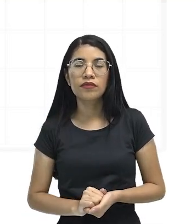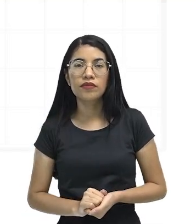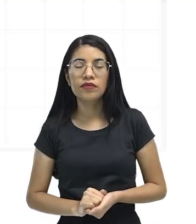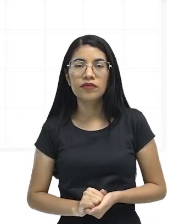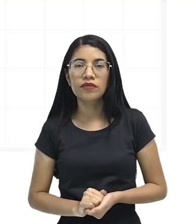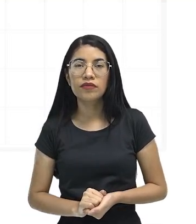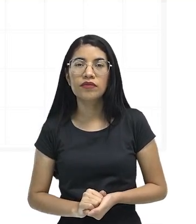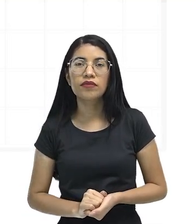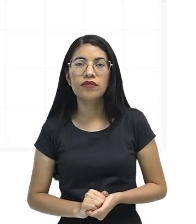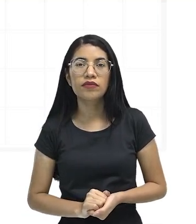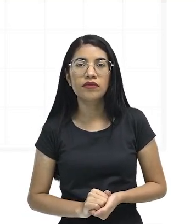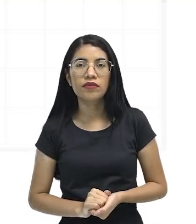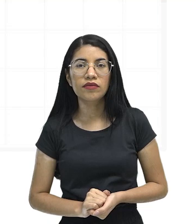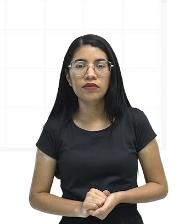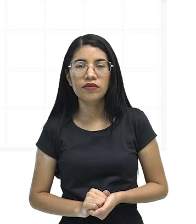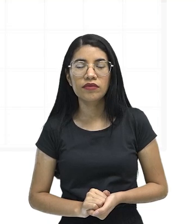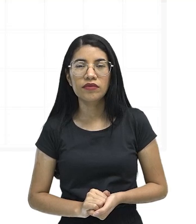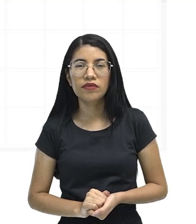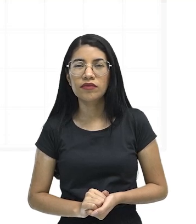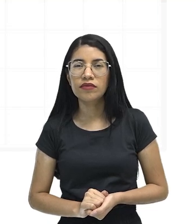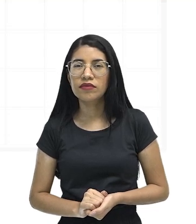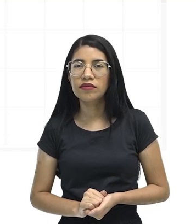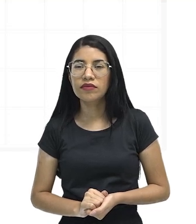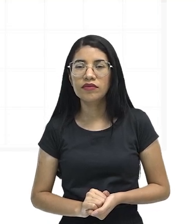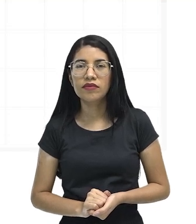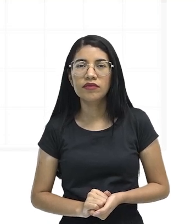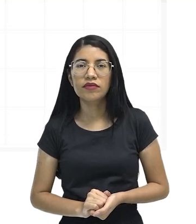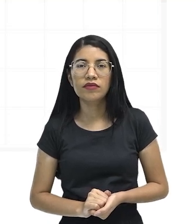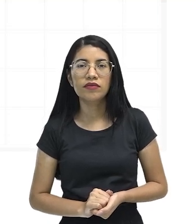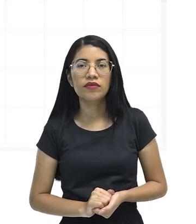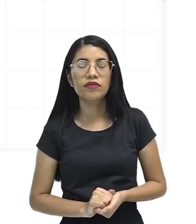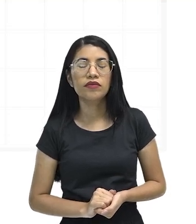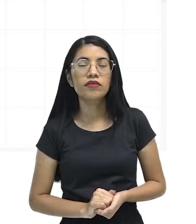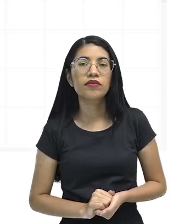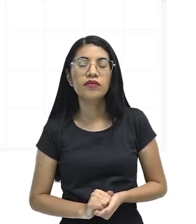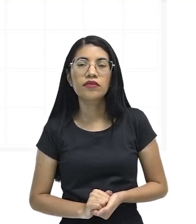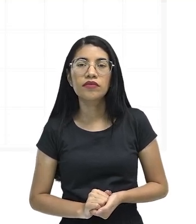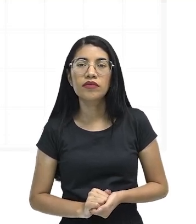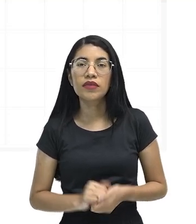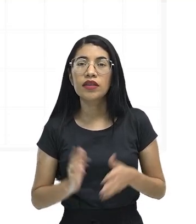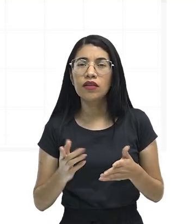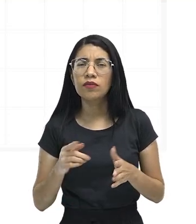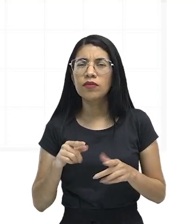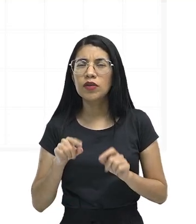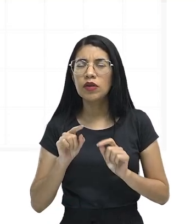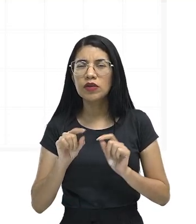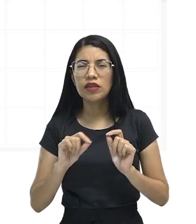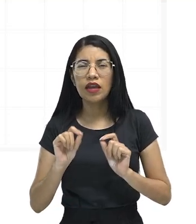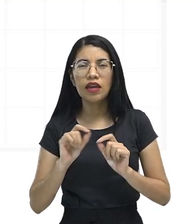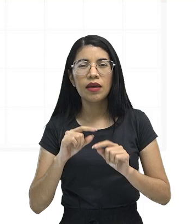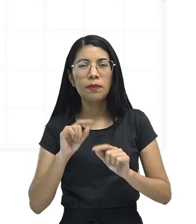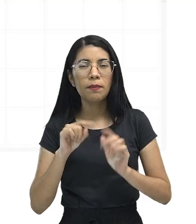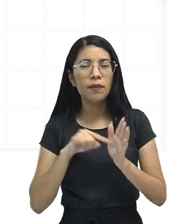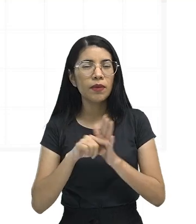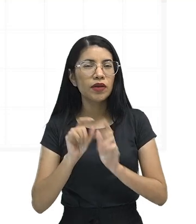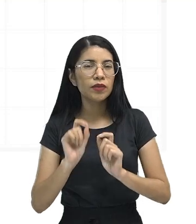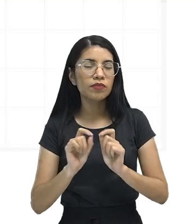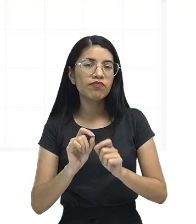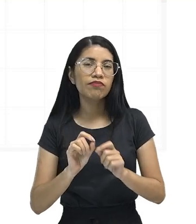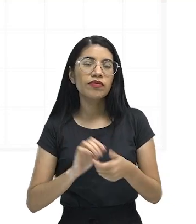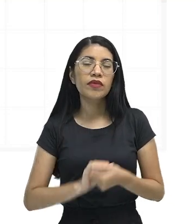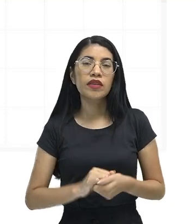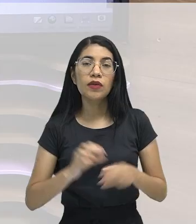Por último, 3.000. Muito bem, muito bem. Você já deve estar se perguntando aí, né? Professor,